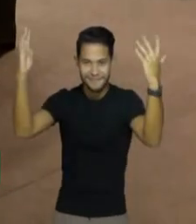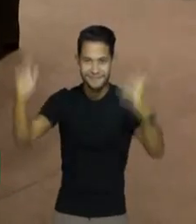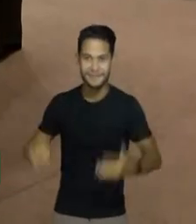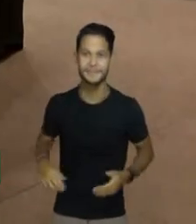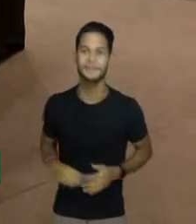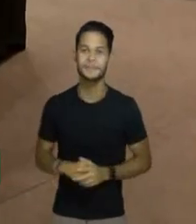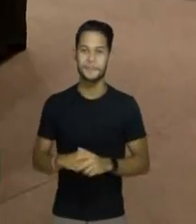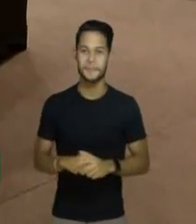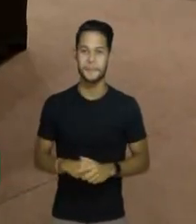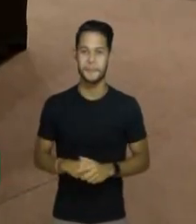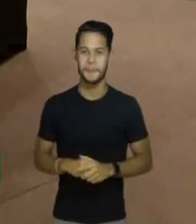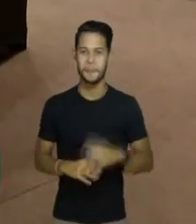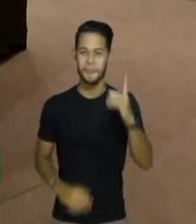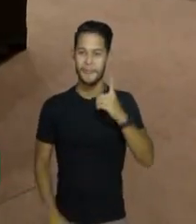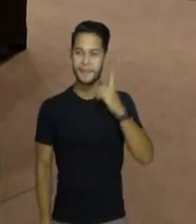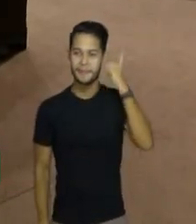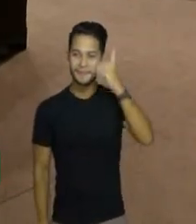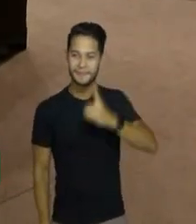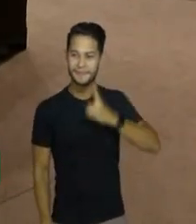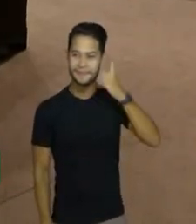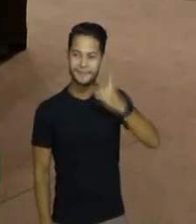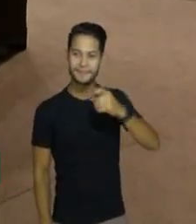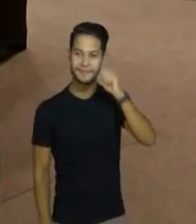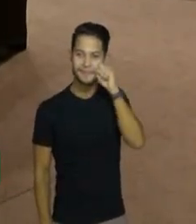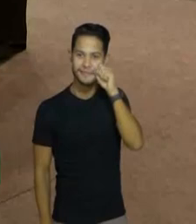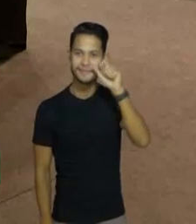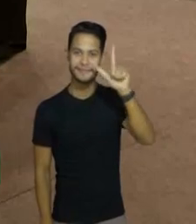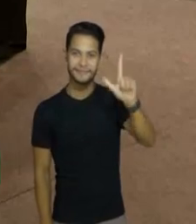E deputado Lunelli.